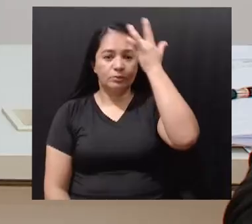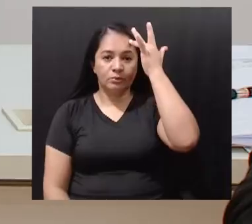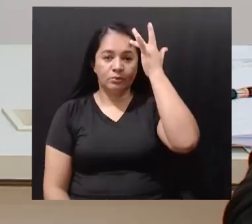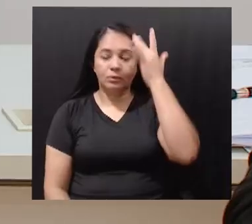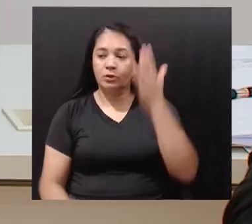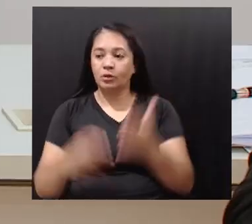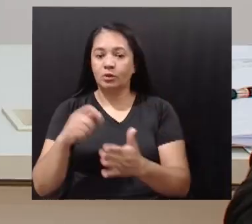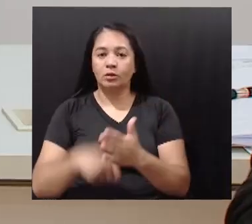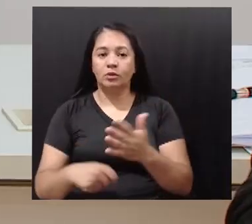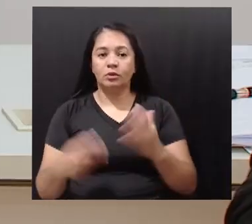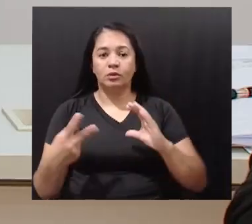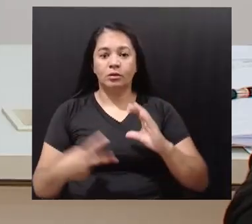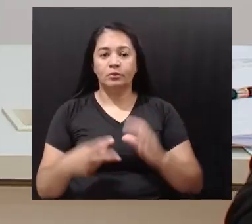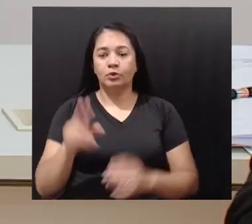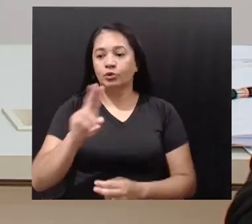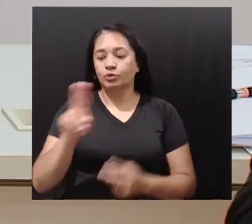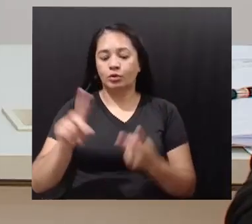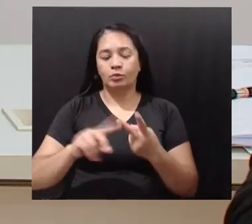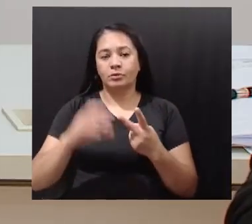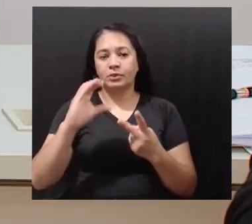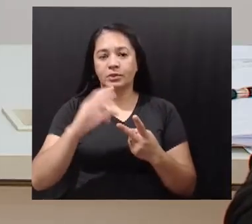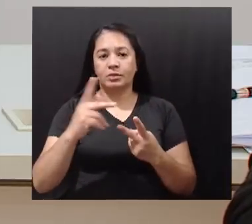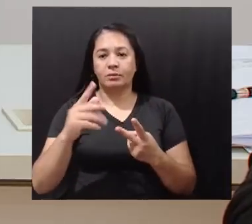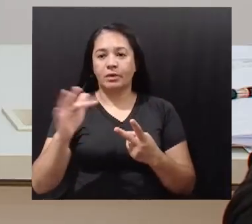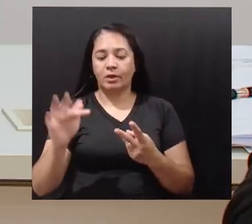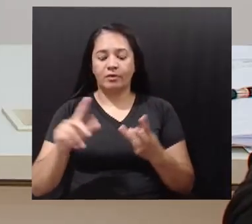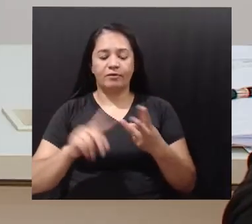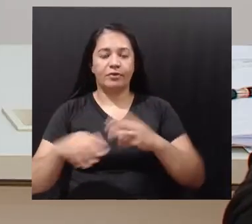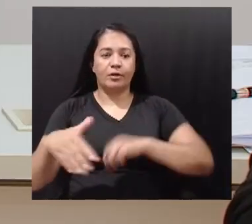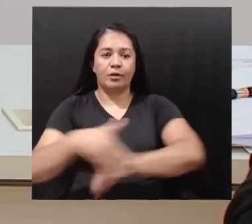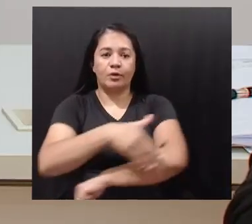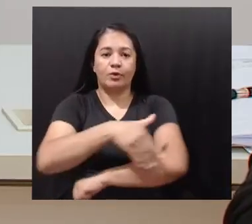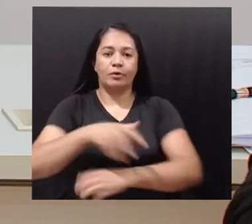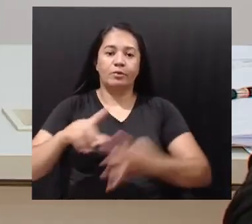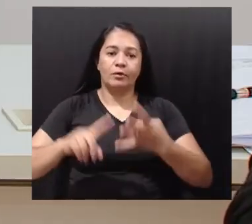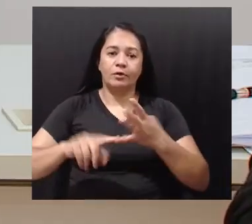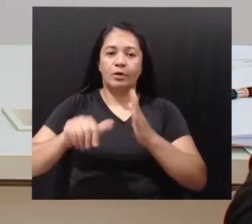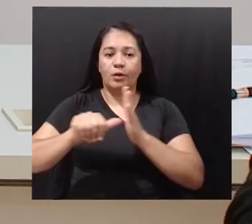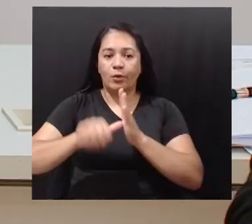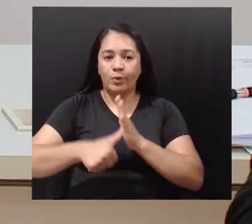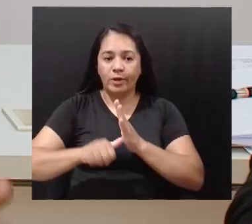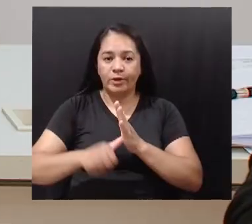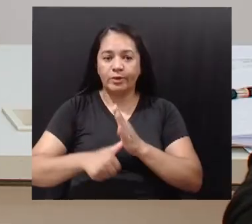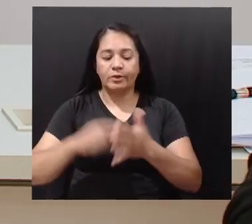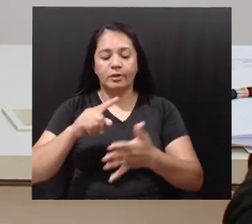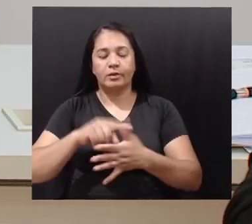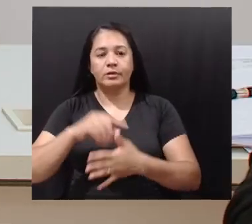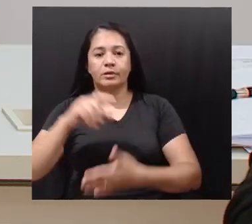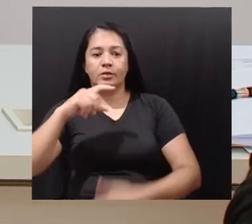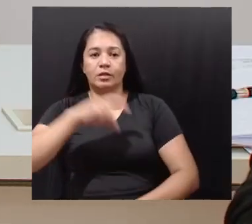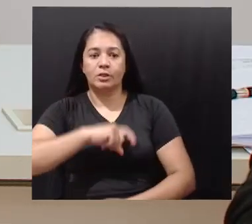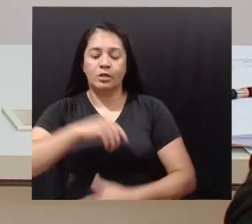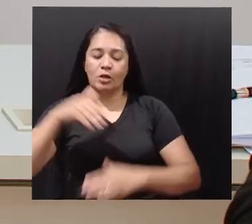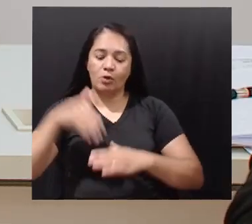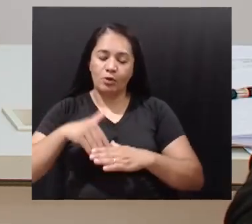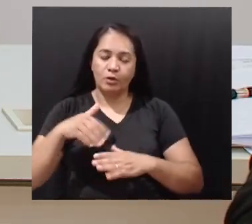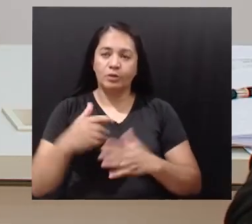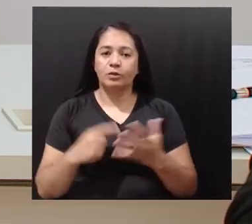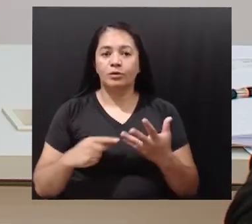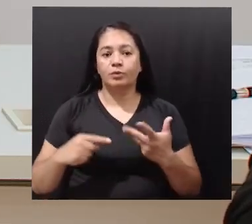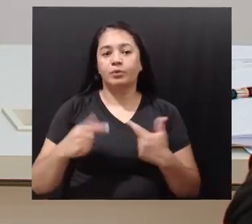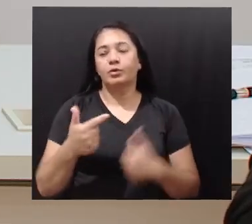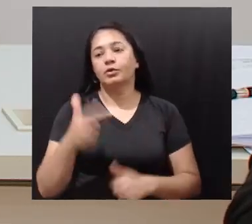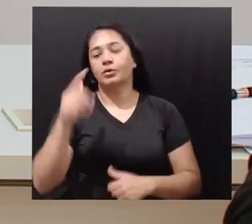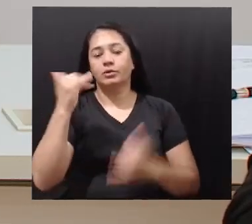o nome, o CPF, o endereço, o RG, o título de eleitor e uma série de dados. E eu